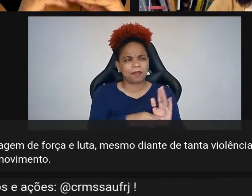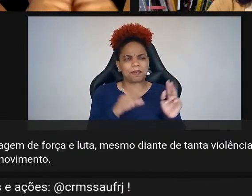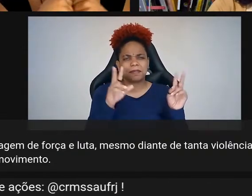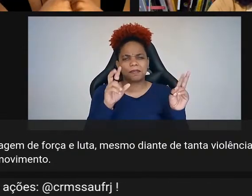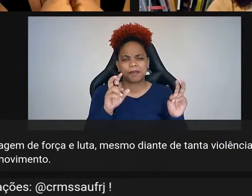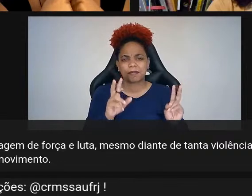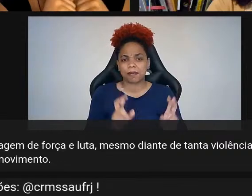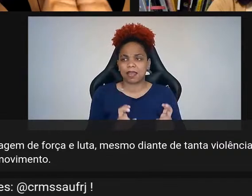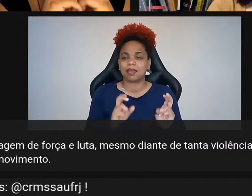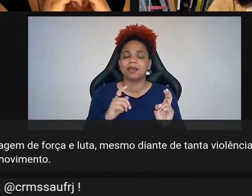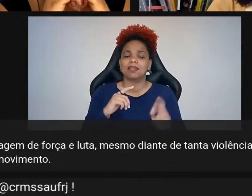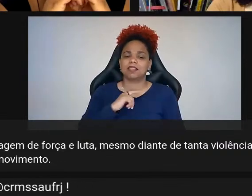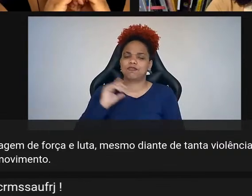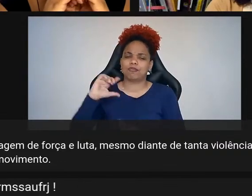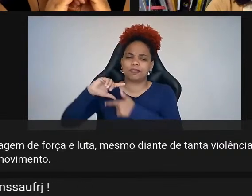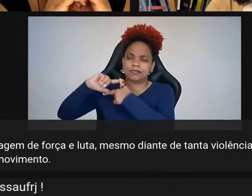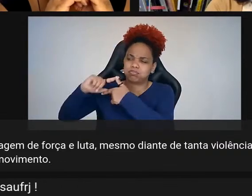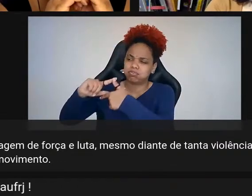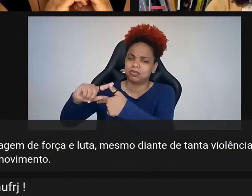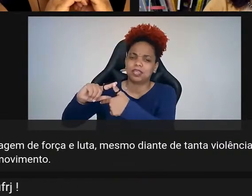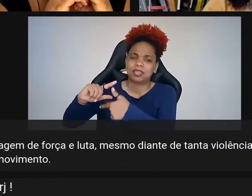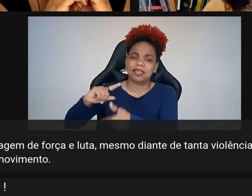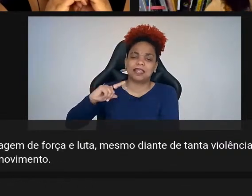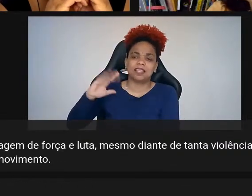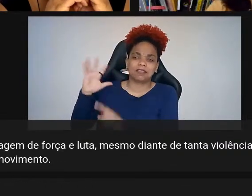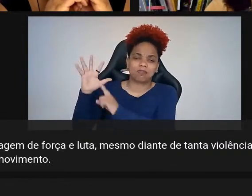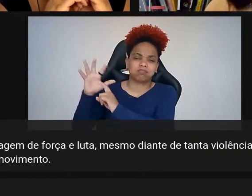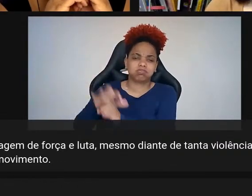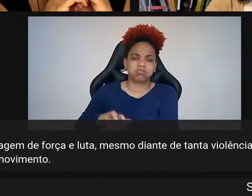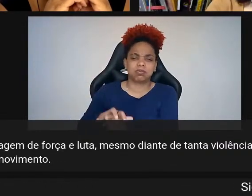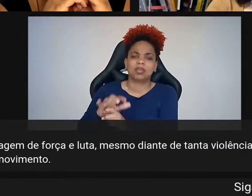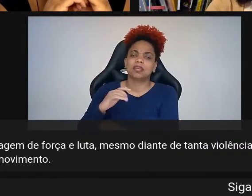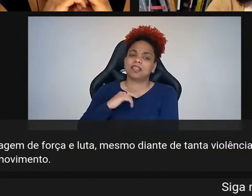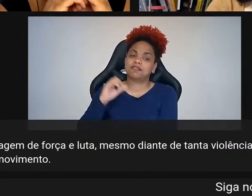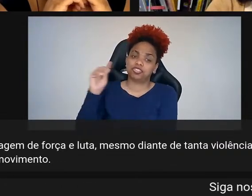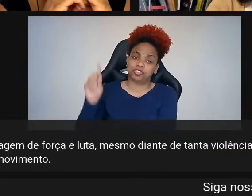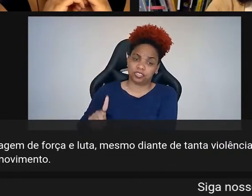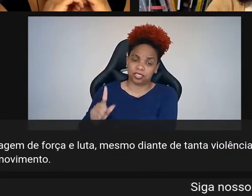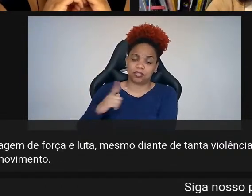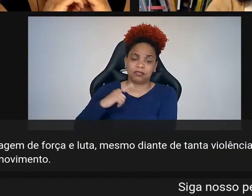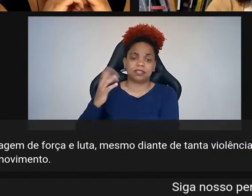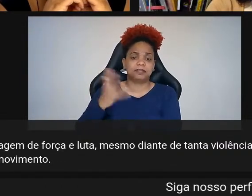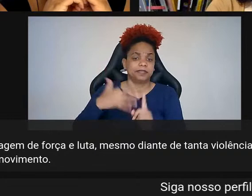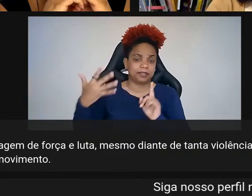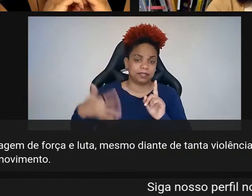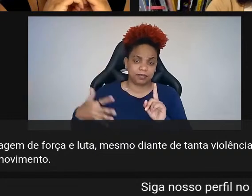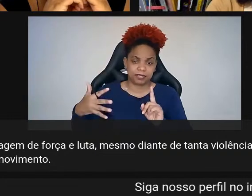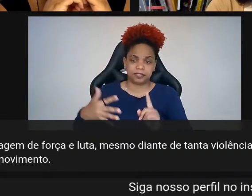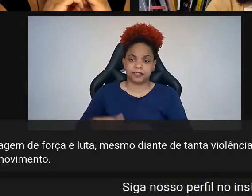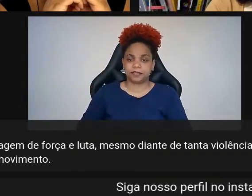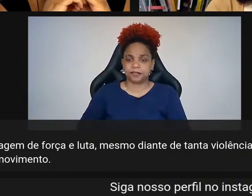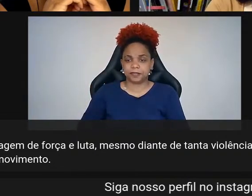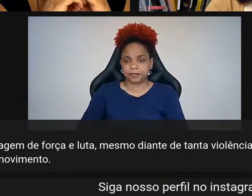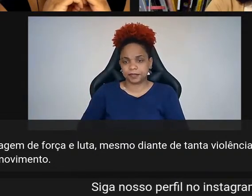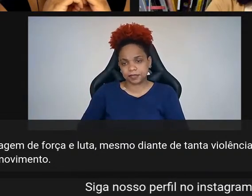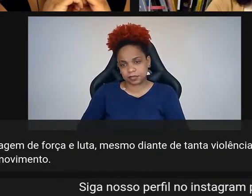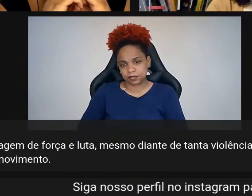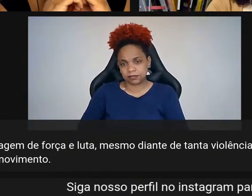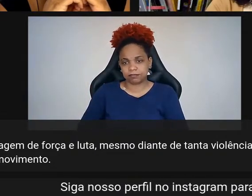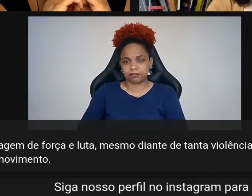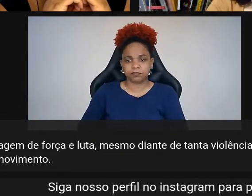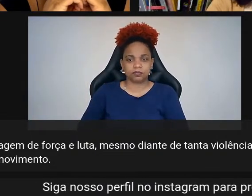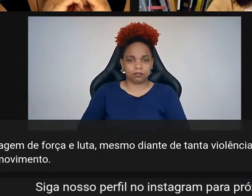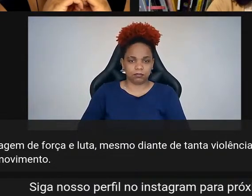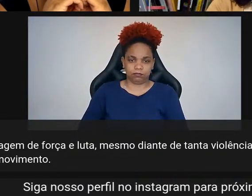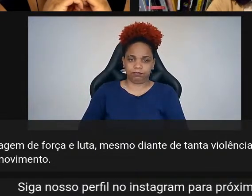tentam prejudicar as pautas dos direitos LGBTQIA+, né? Então,